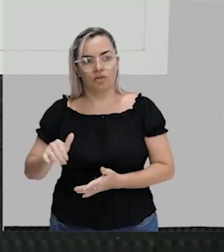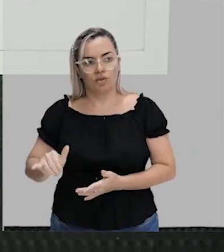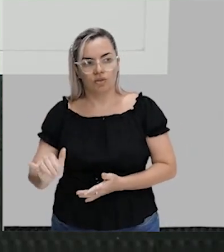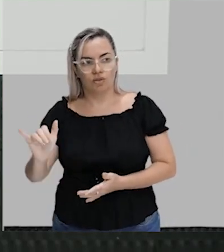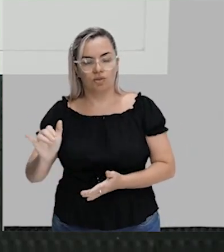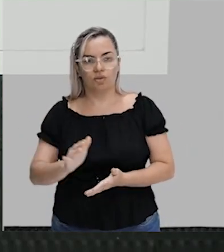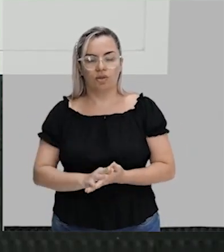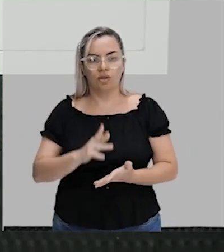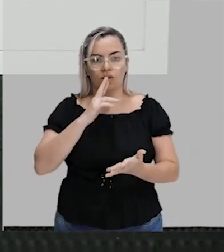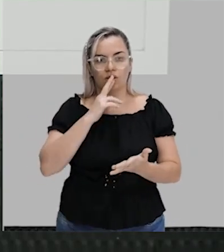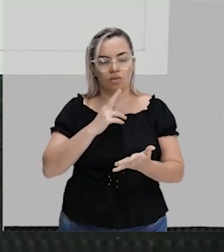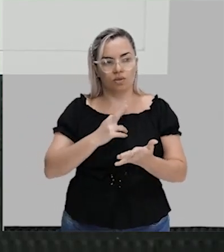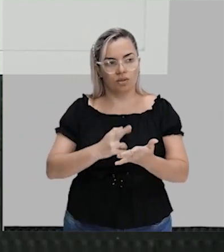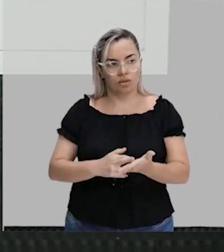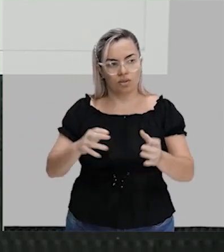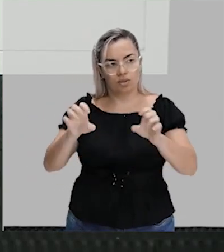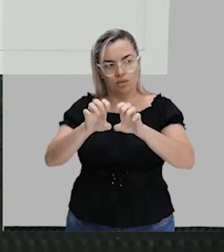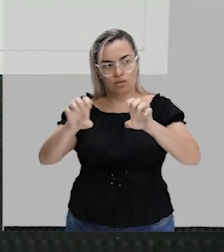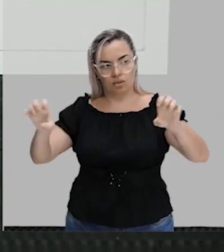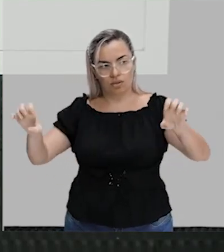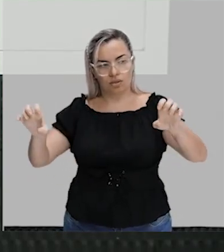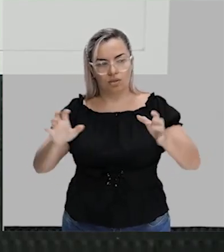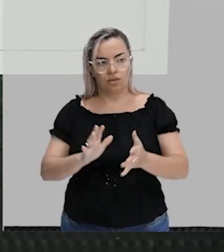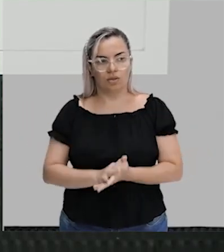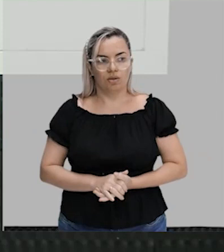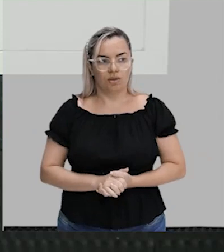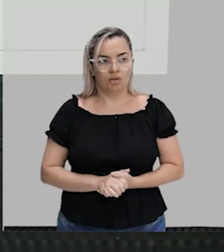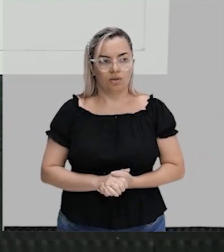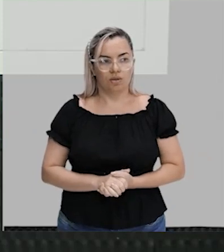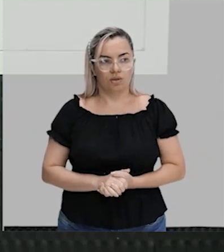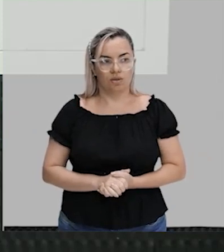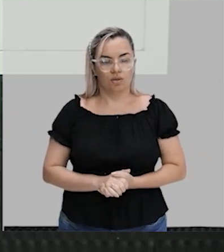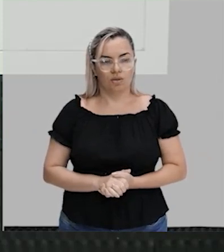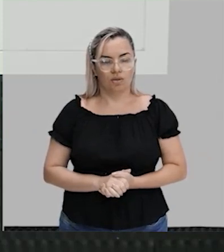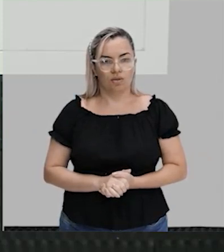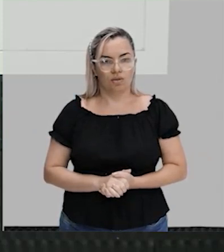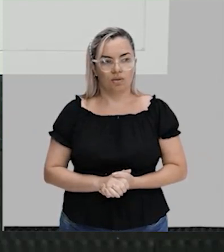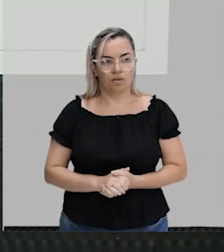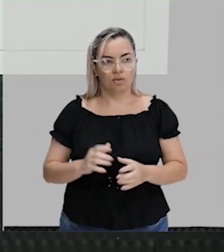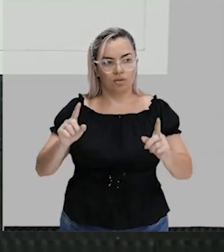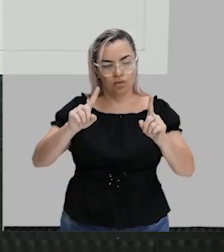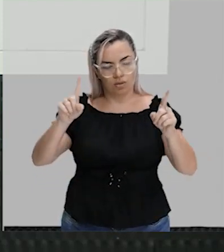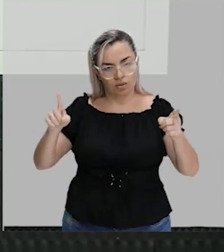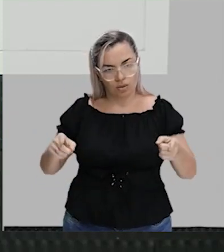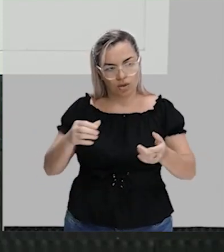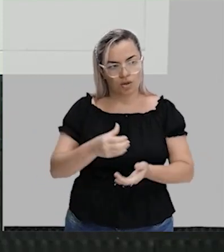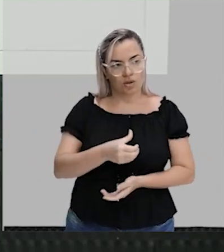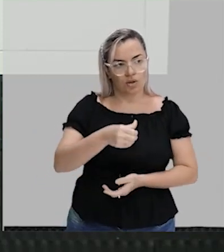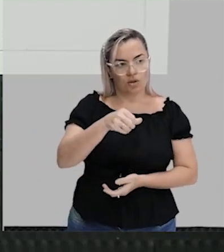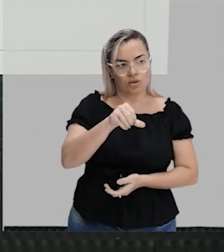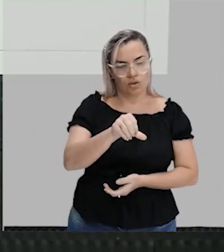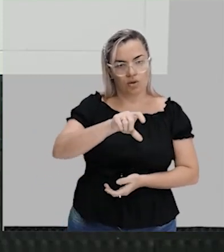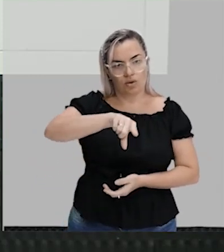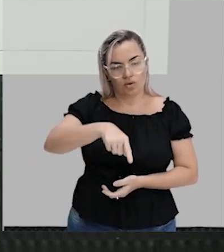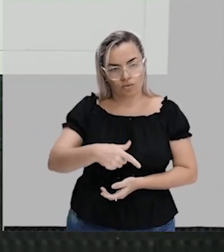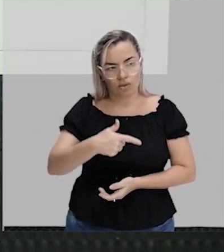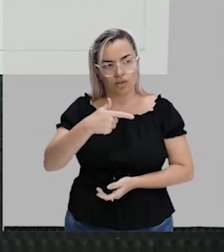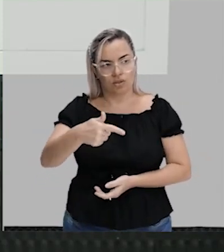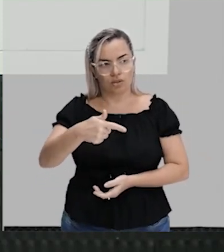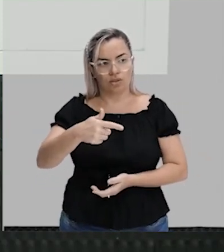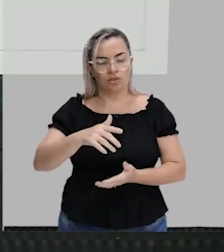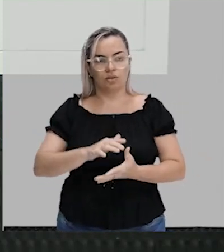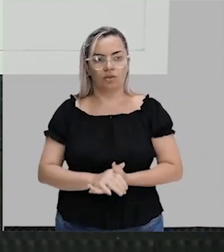na minha equação é o par ordenado 9 e 7 beleza